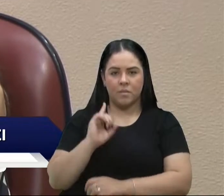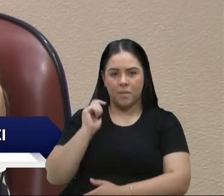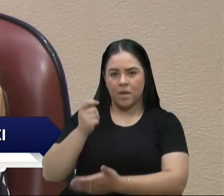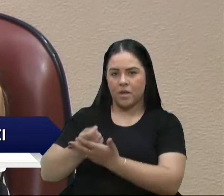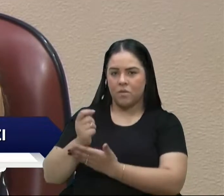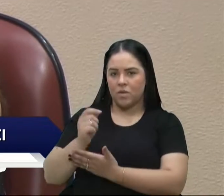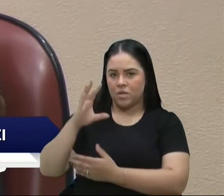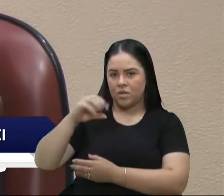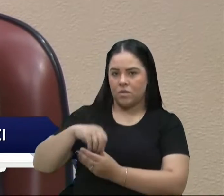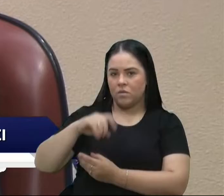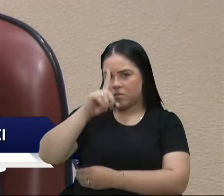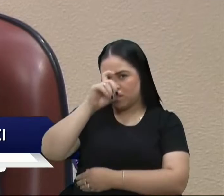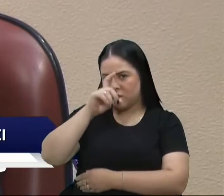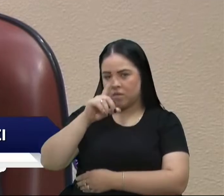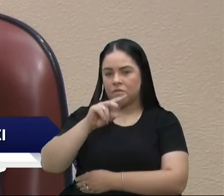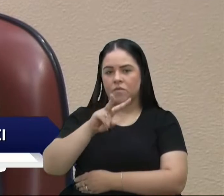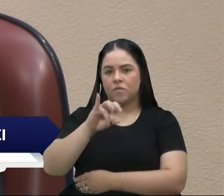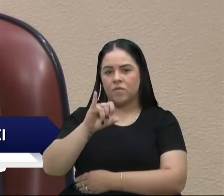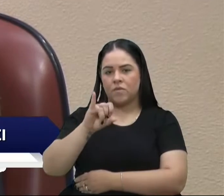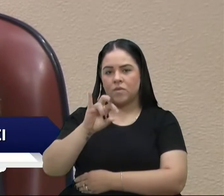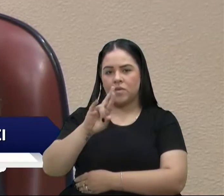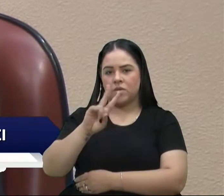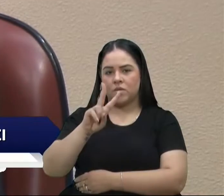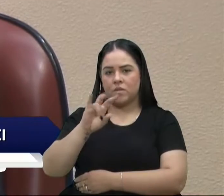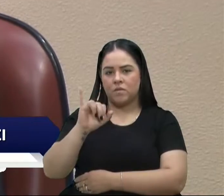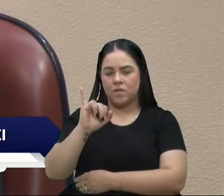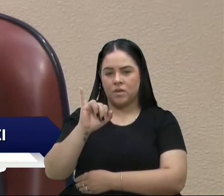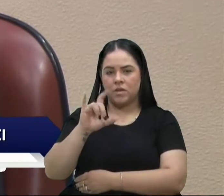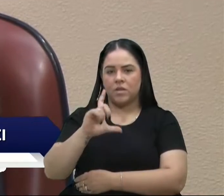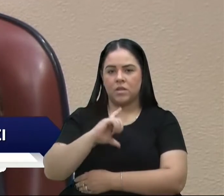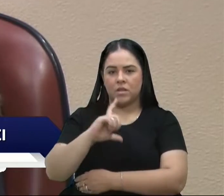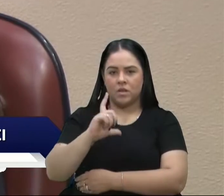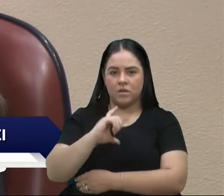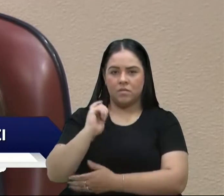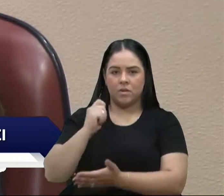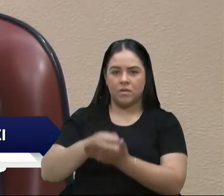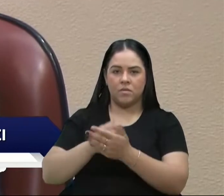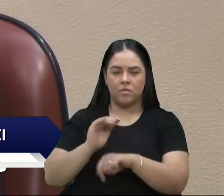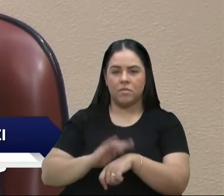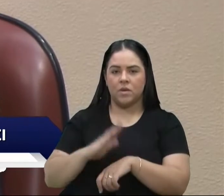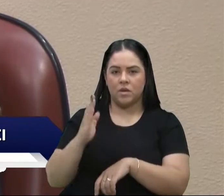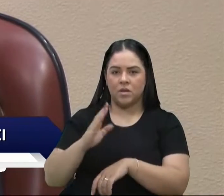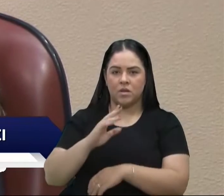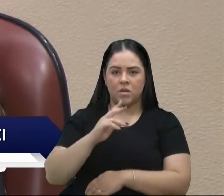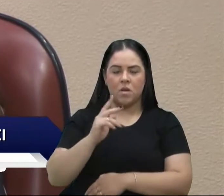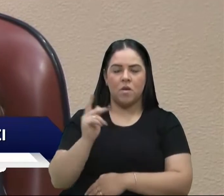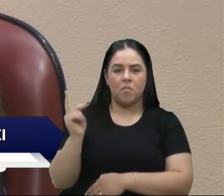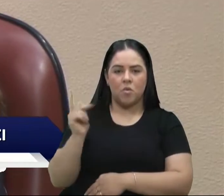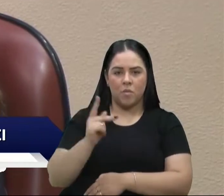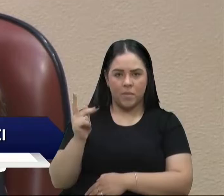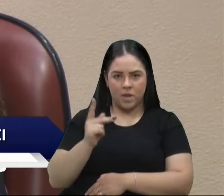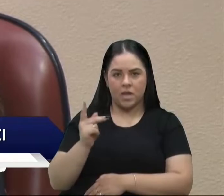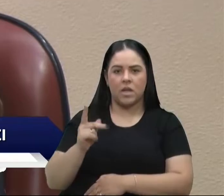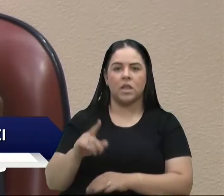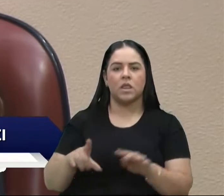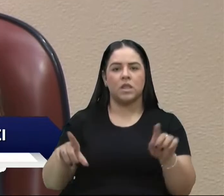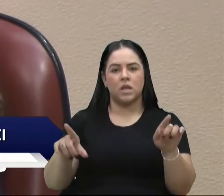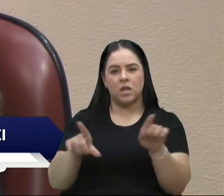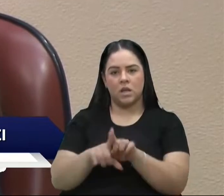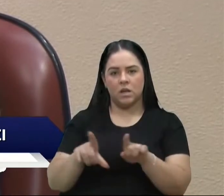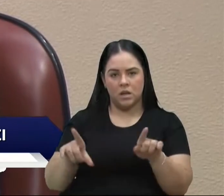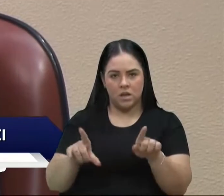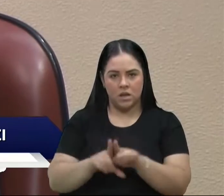hospitais. O Hospital Virvi Ramos foi contemplado com uma subvenção maior, o Hospital Pompeia foi contemplado com uma